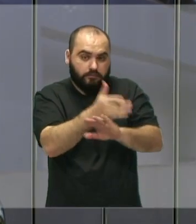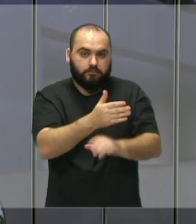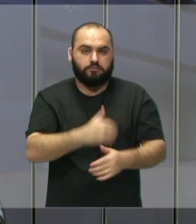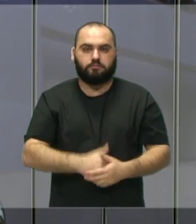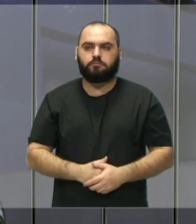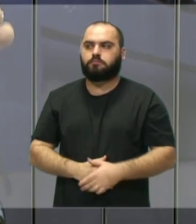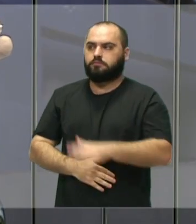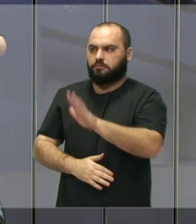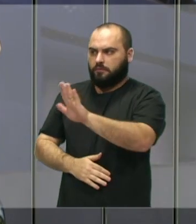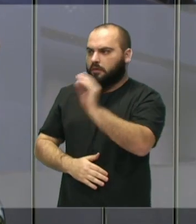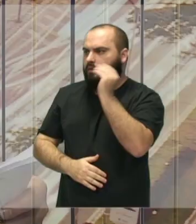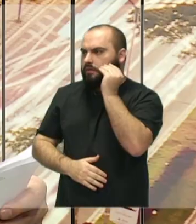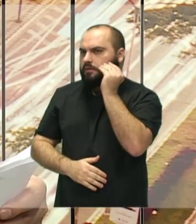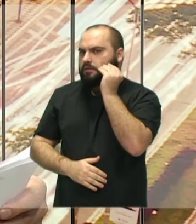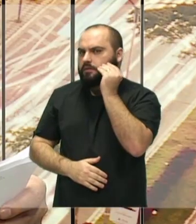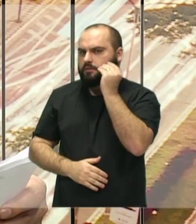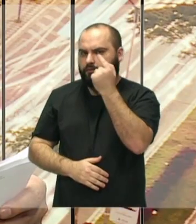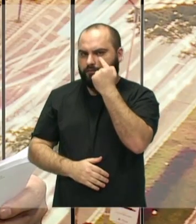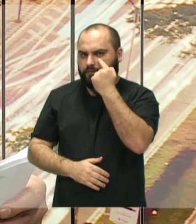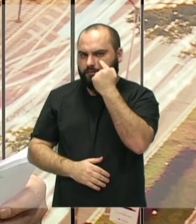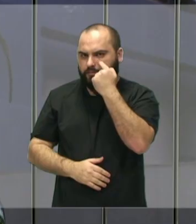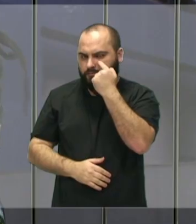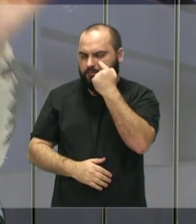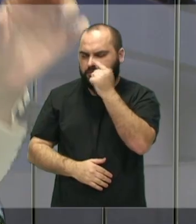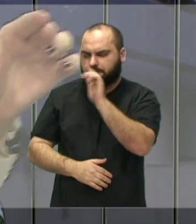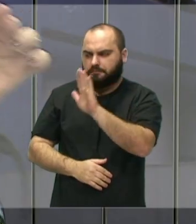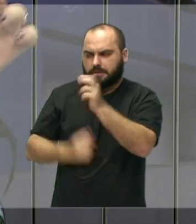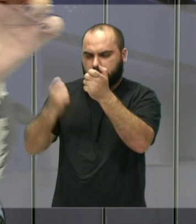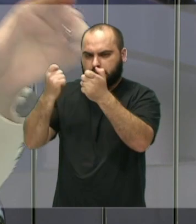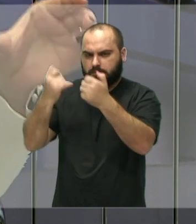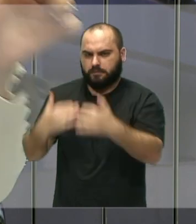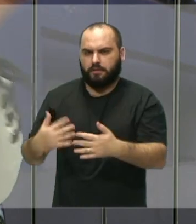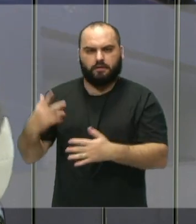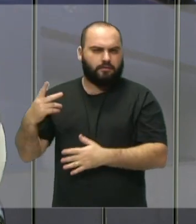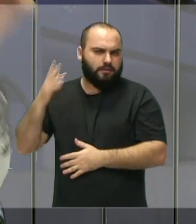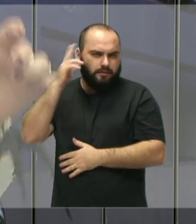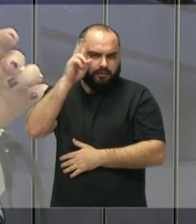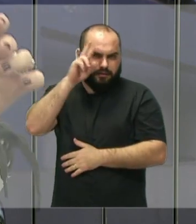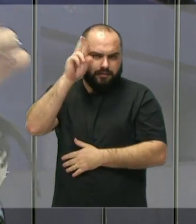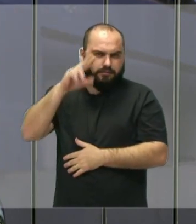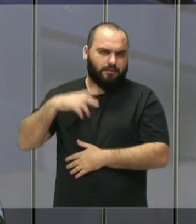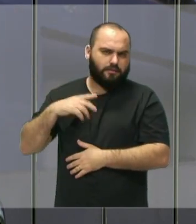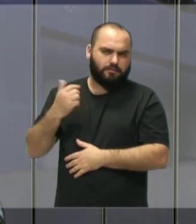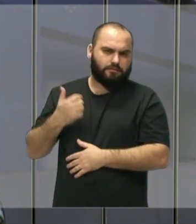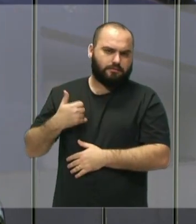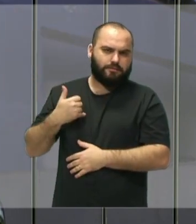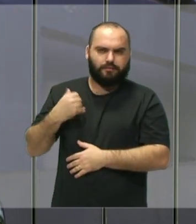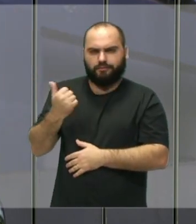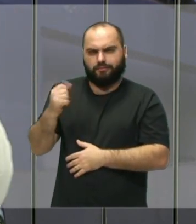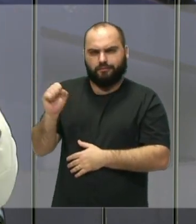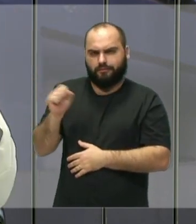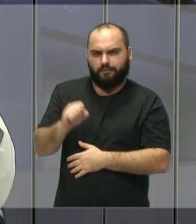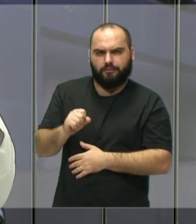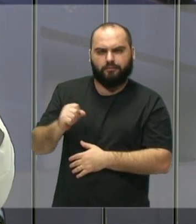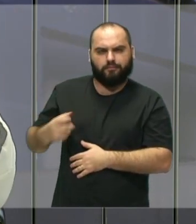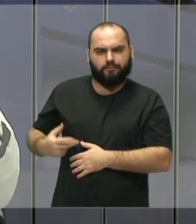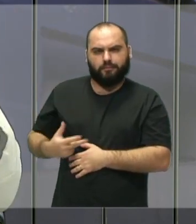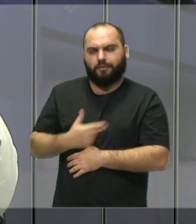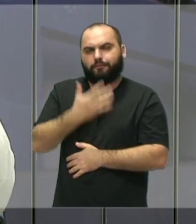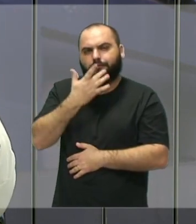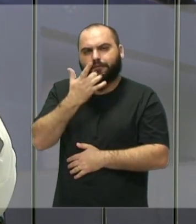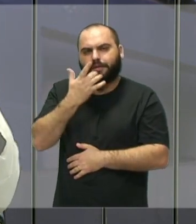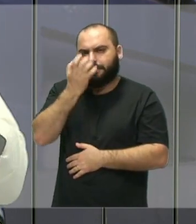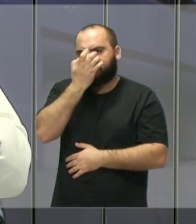pegando o link da causa animal, né? Como eu tinha te falado, o processo de castração com 18 anos é muito fácil quando a gente está falando